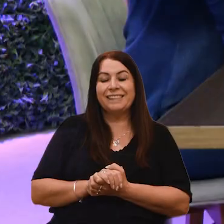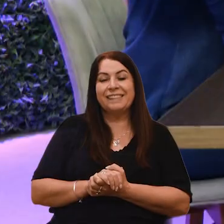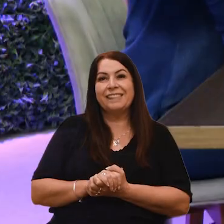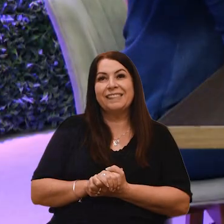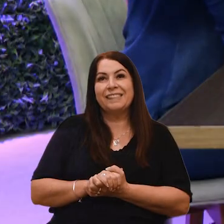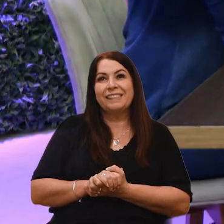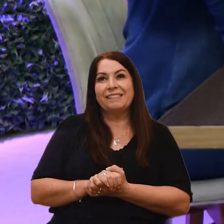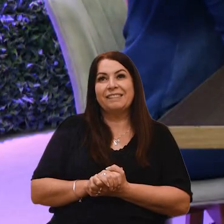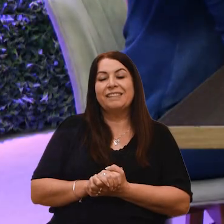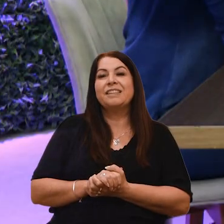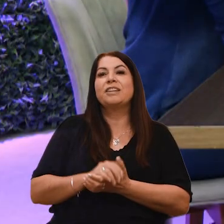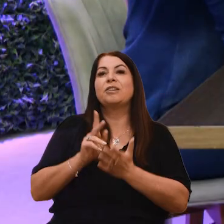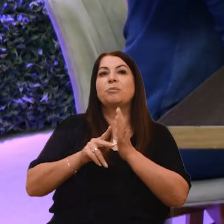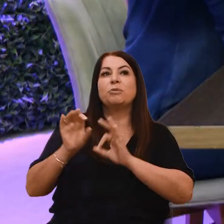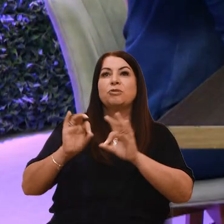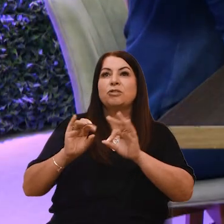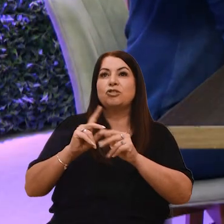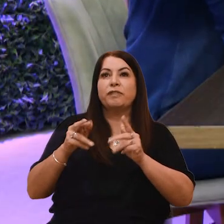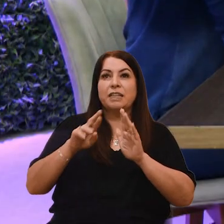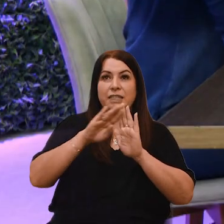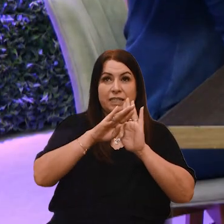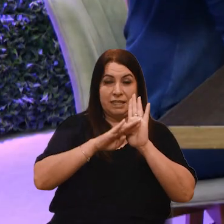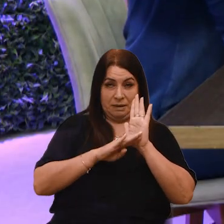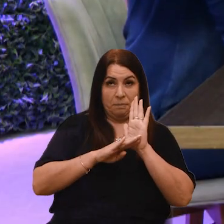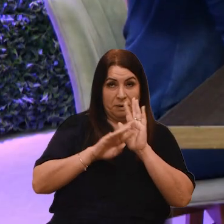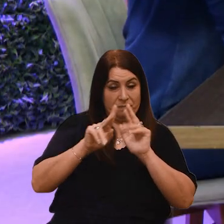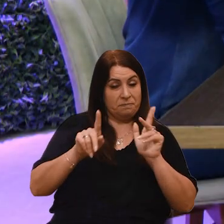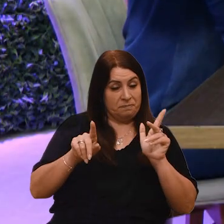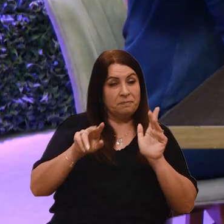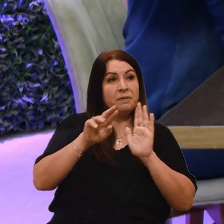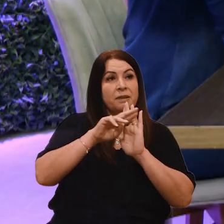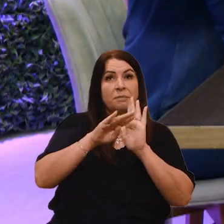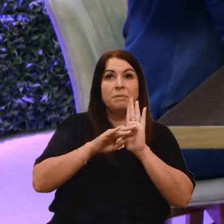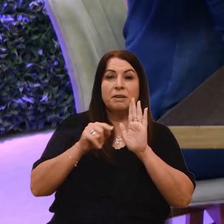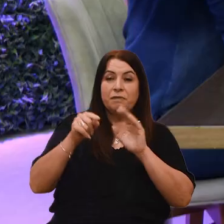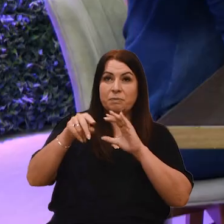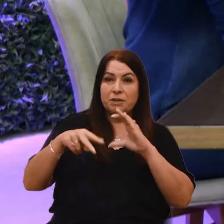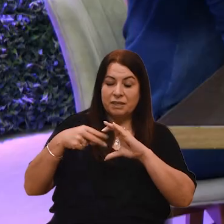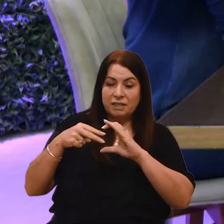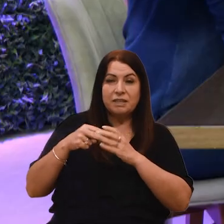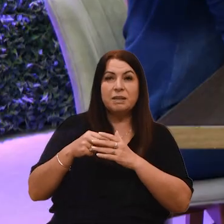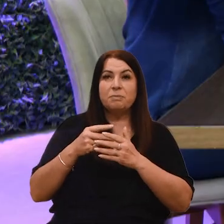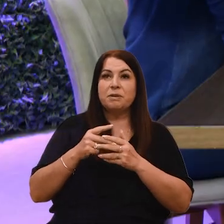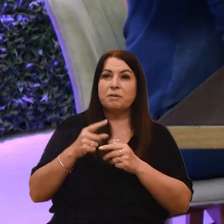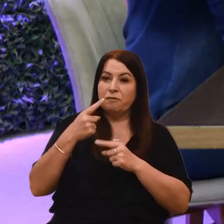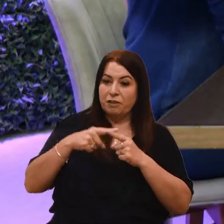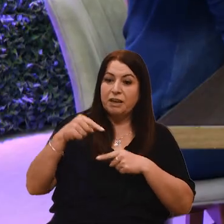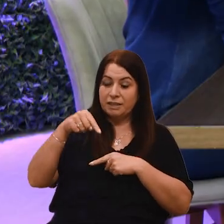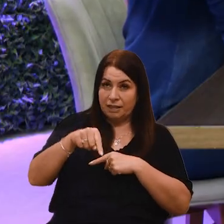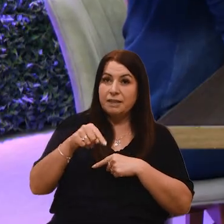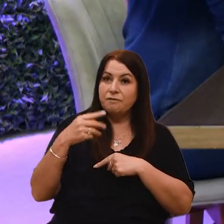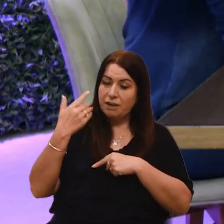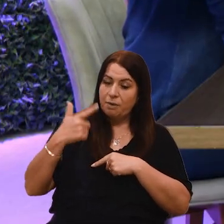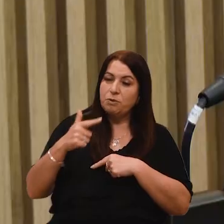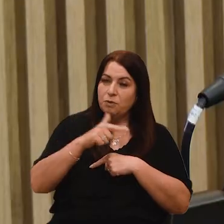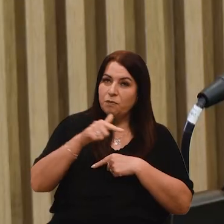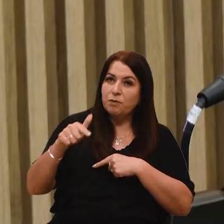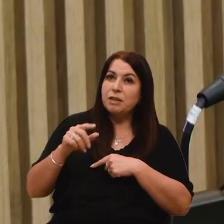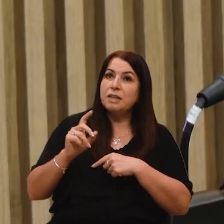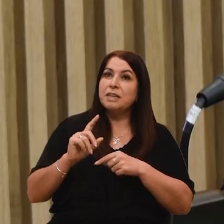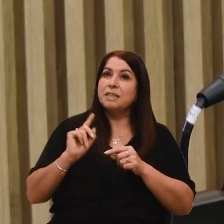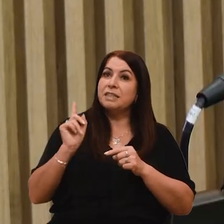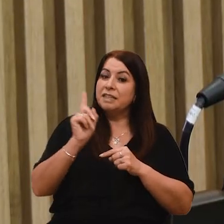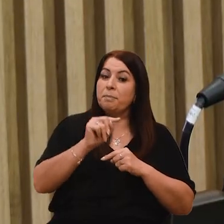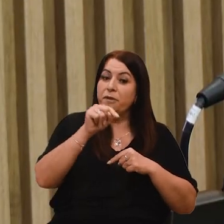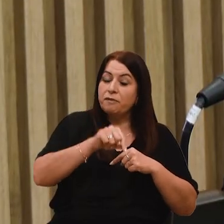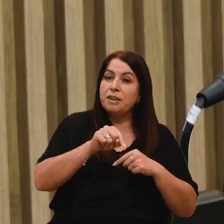Assim, o projeto ele tem várias etapas, né? Então, nós viemos aqui na Câmara de Vereadores algumas vezes. E aí, cada vez que a